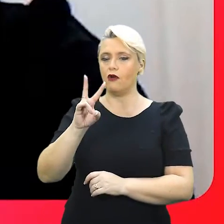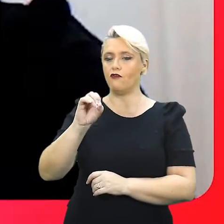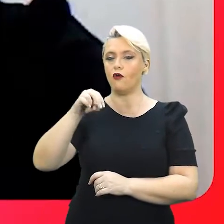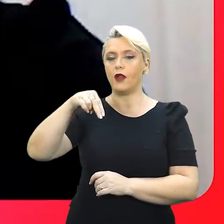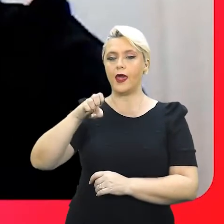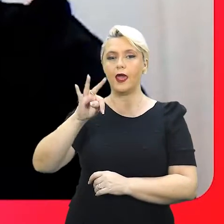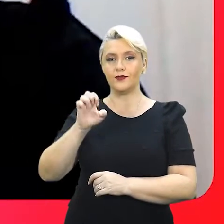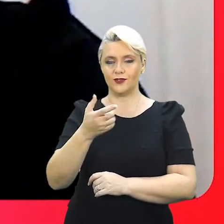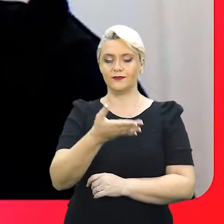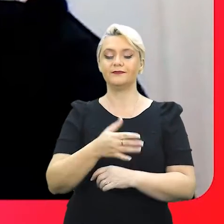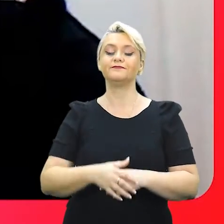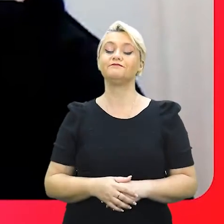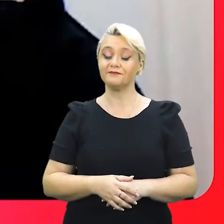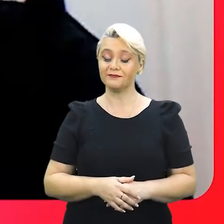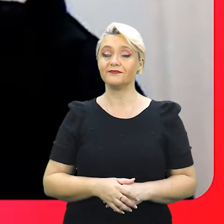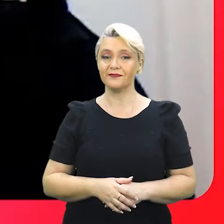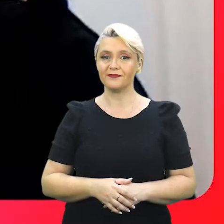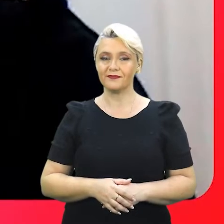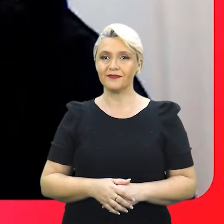esposa,